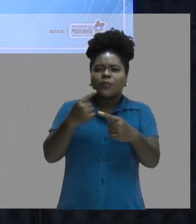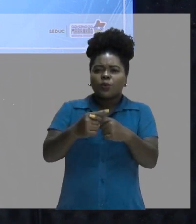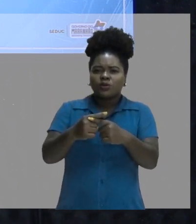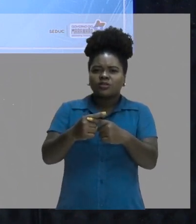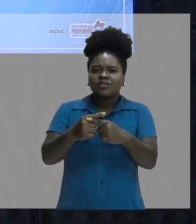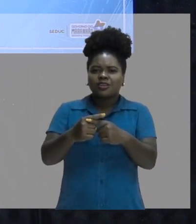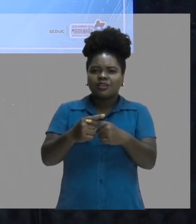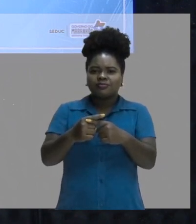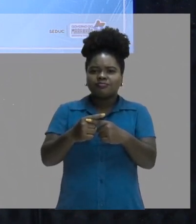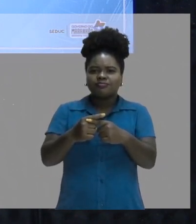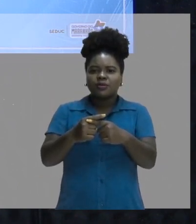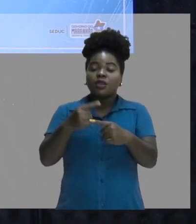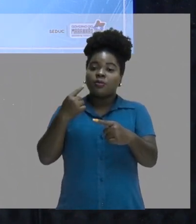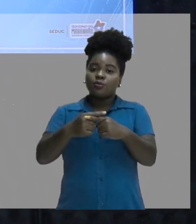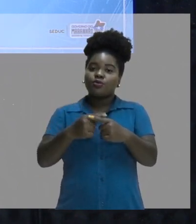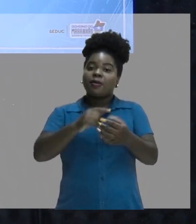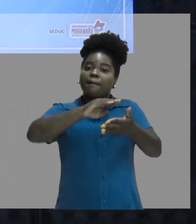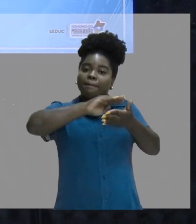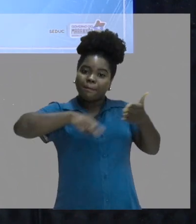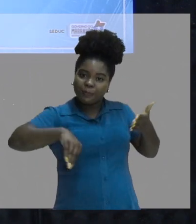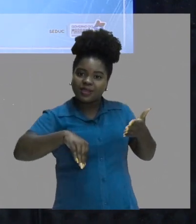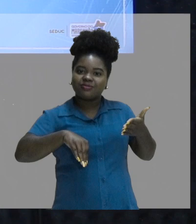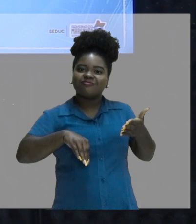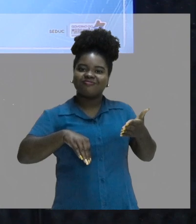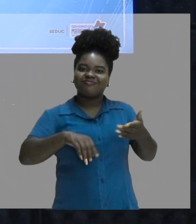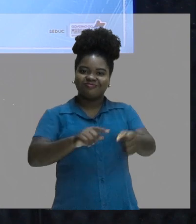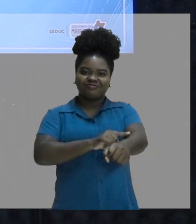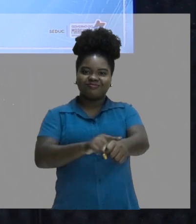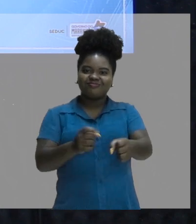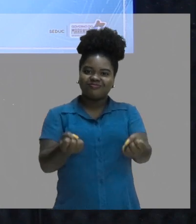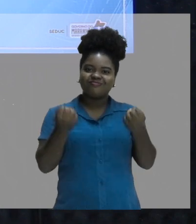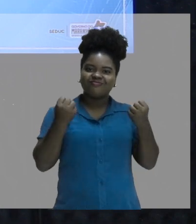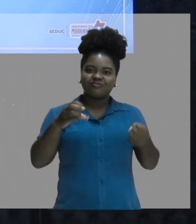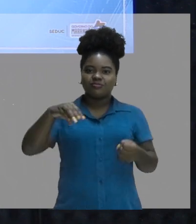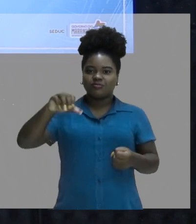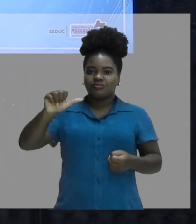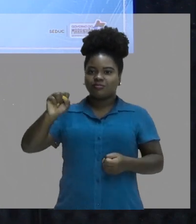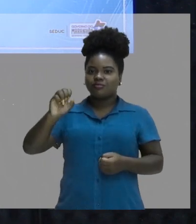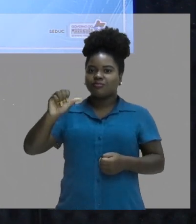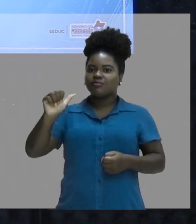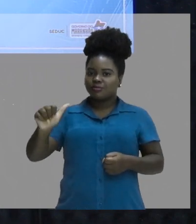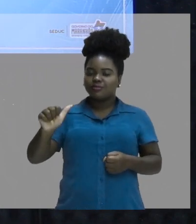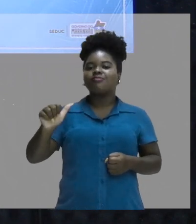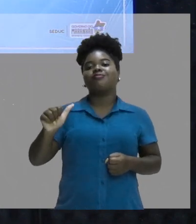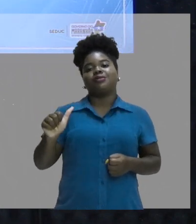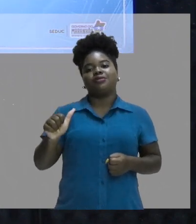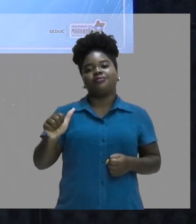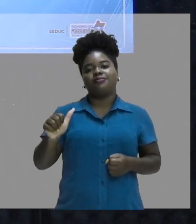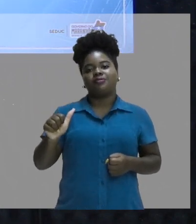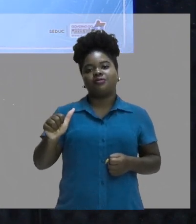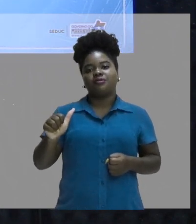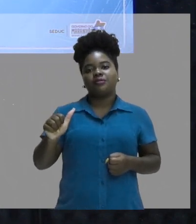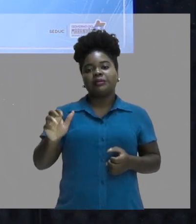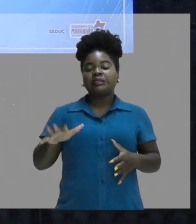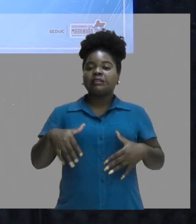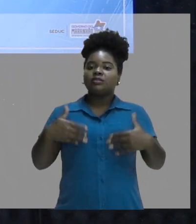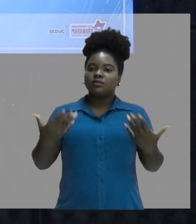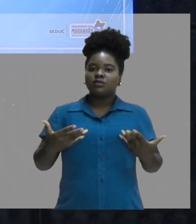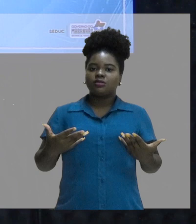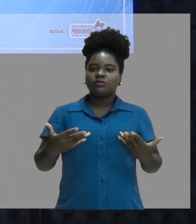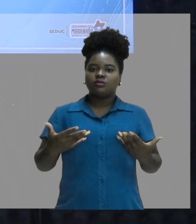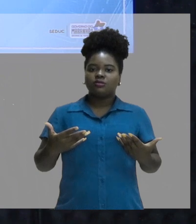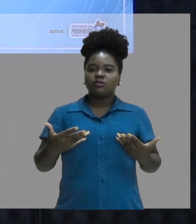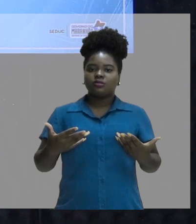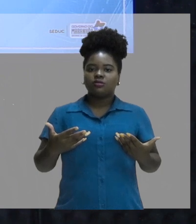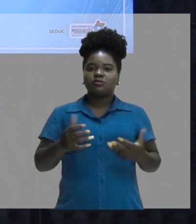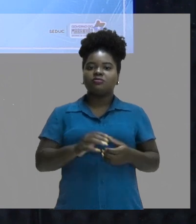não estimulamos esse tecido, a gente passa a não ter essa certa estabilidade, essa sustentação. Por isso que